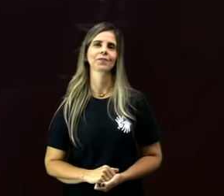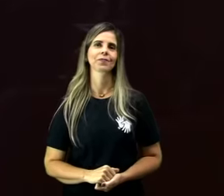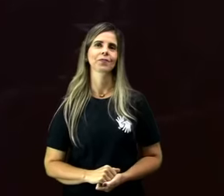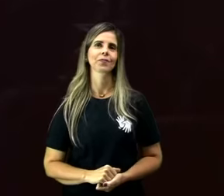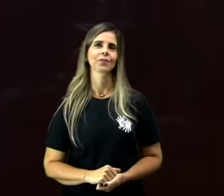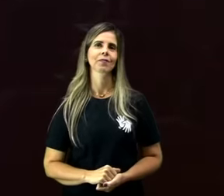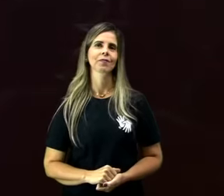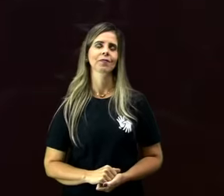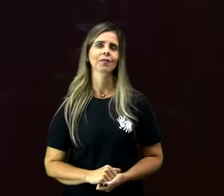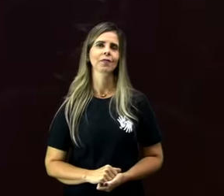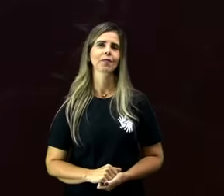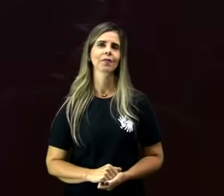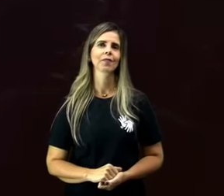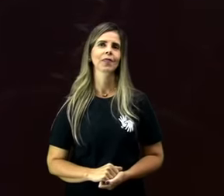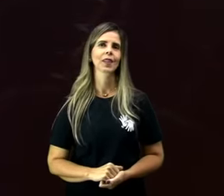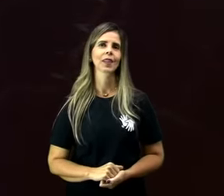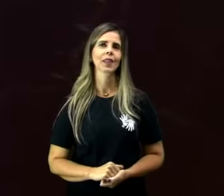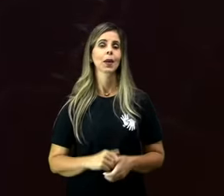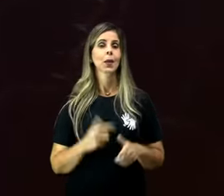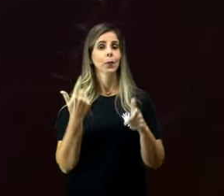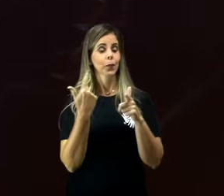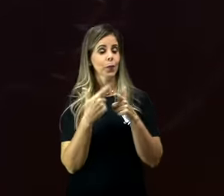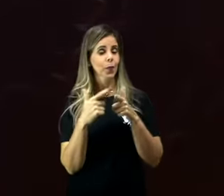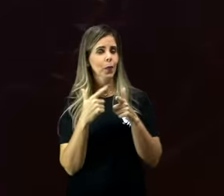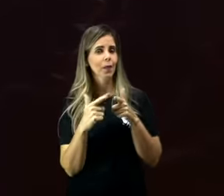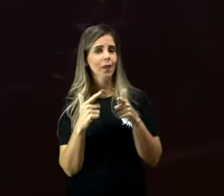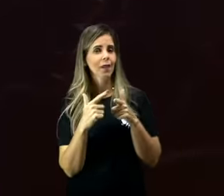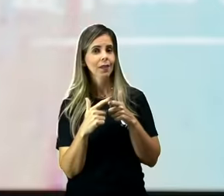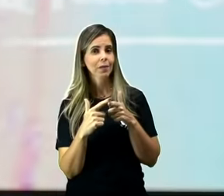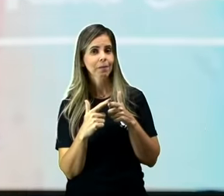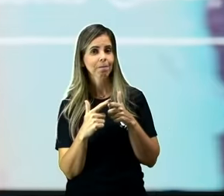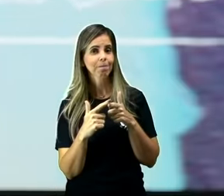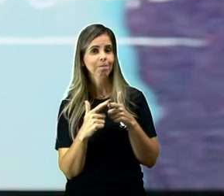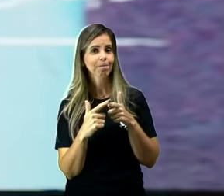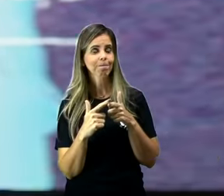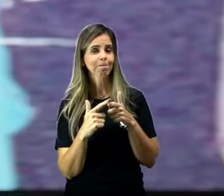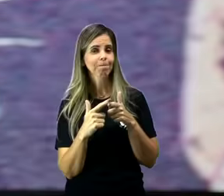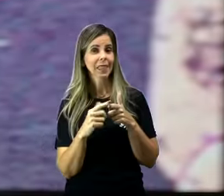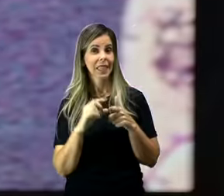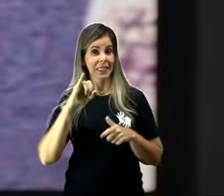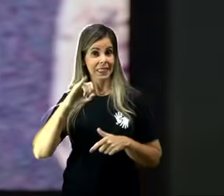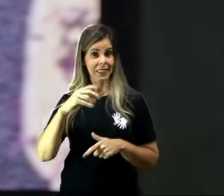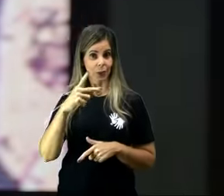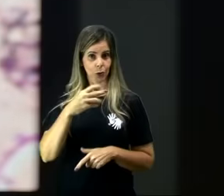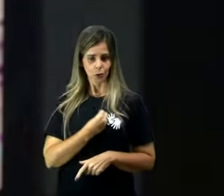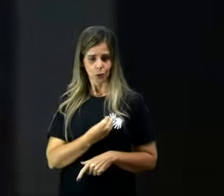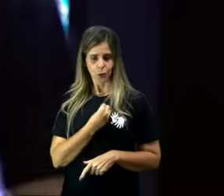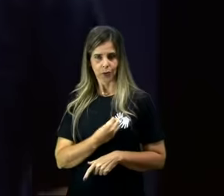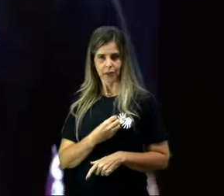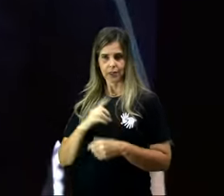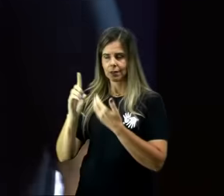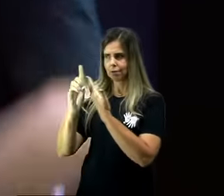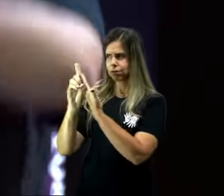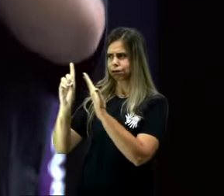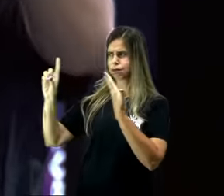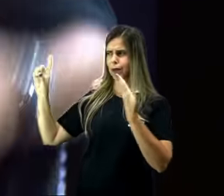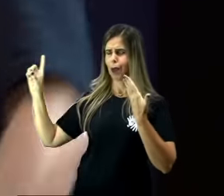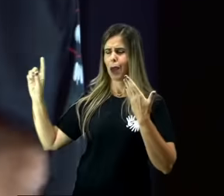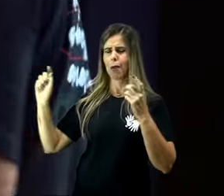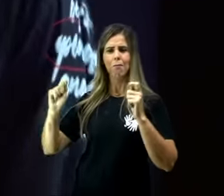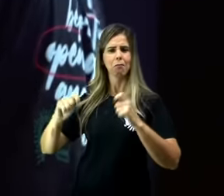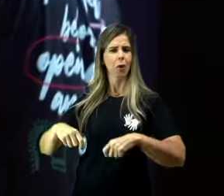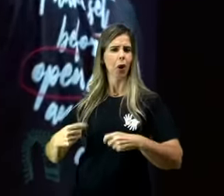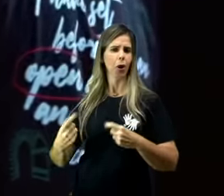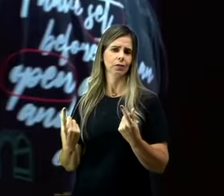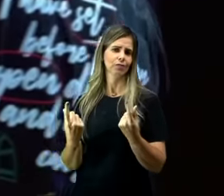Não existe nada mais perturbador que a ausência de Deus. Você pode ter dinheiro. Você pode ter